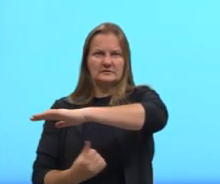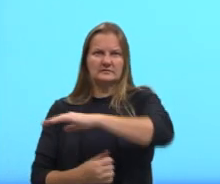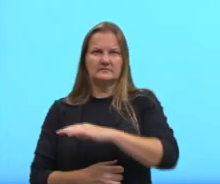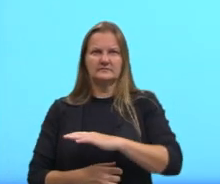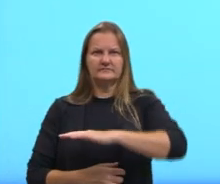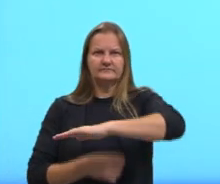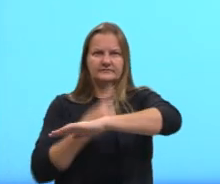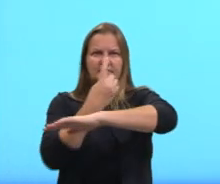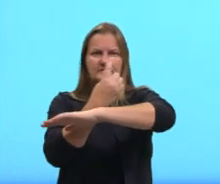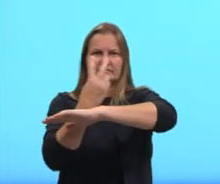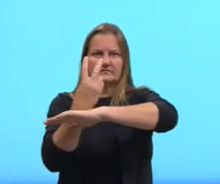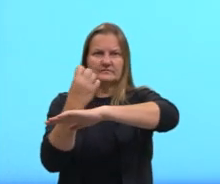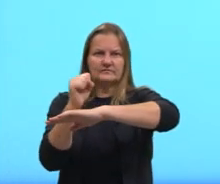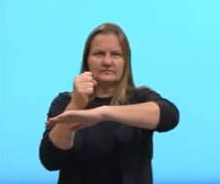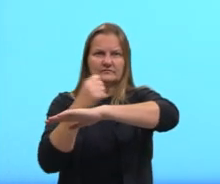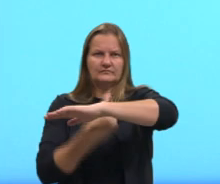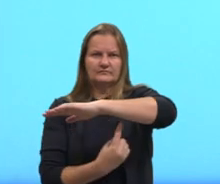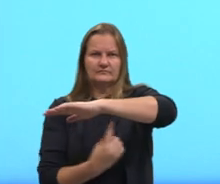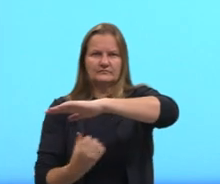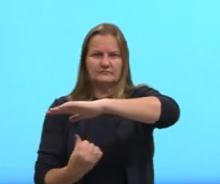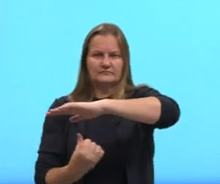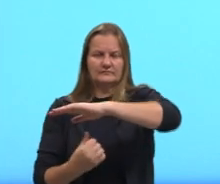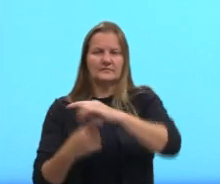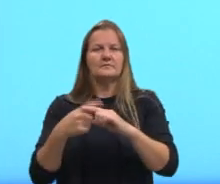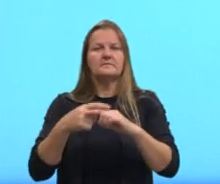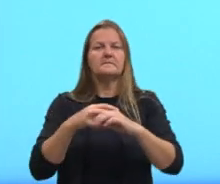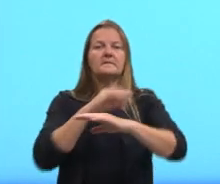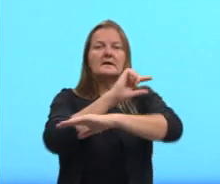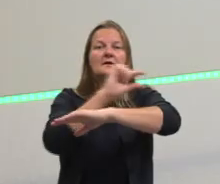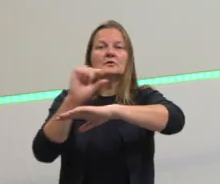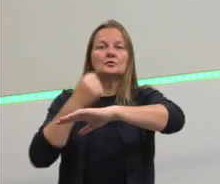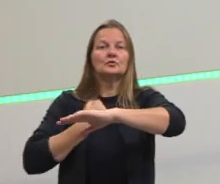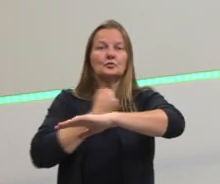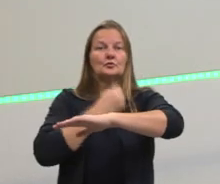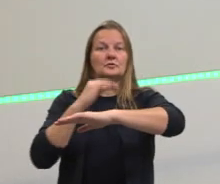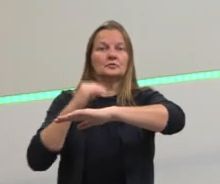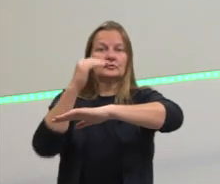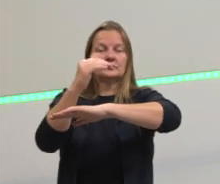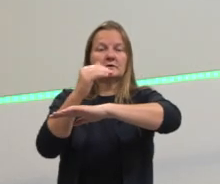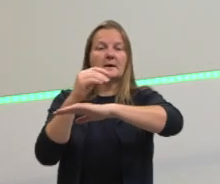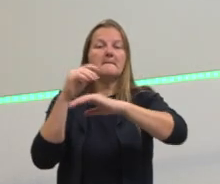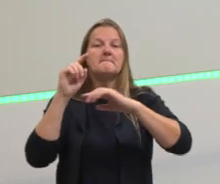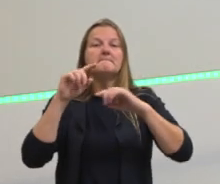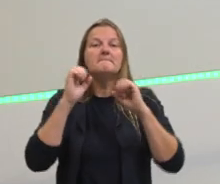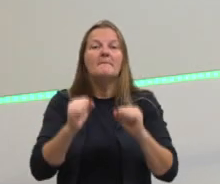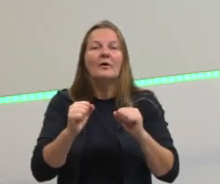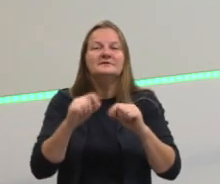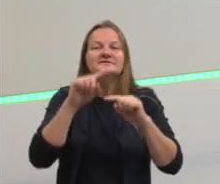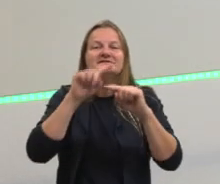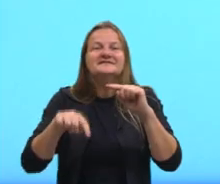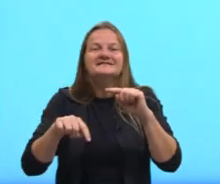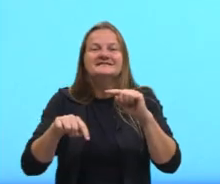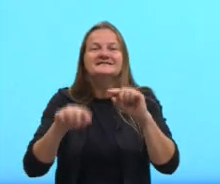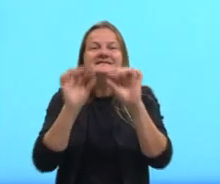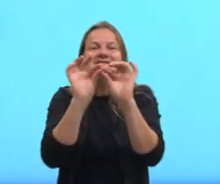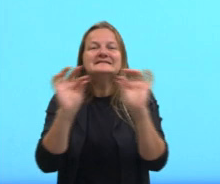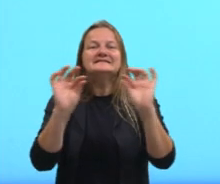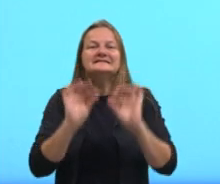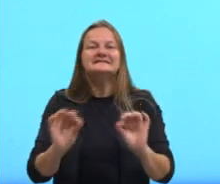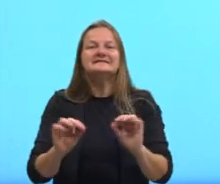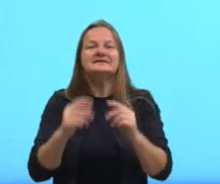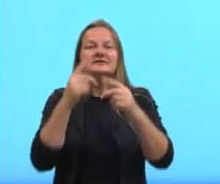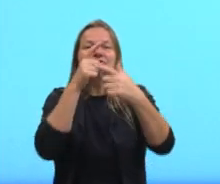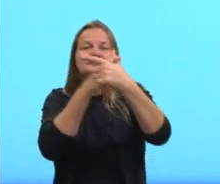dividido tanto numerador quanto o denominador por 2 tô fazendo essa divisão